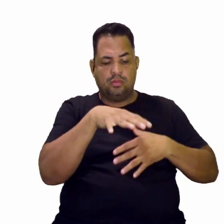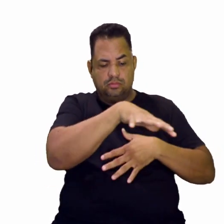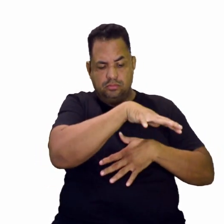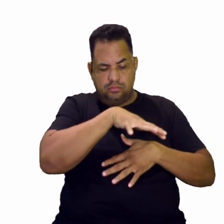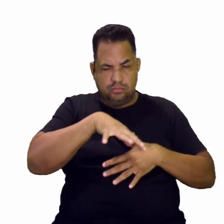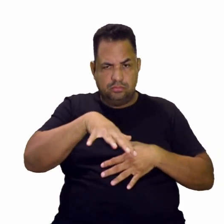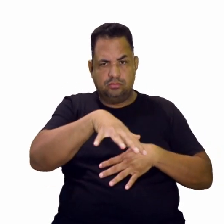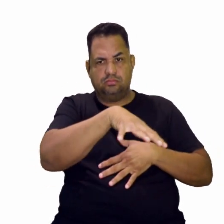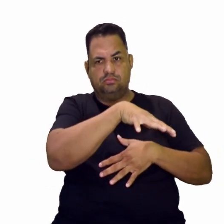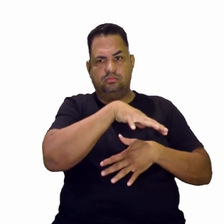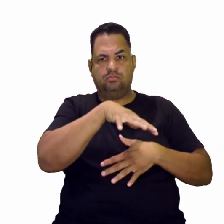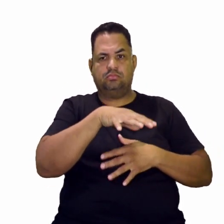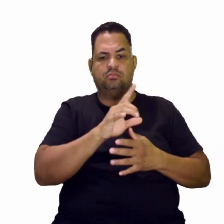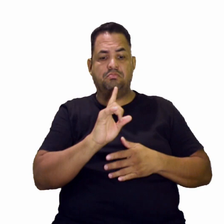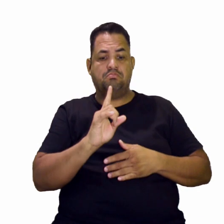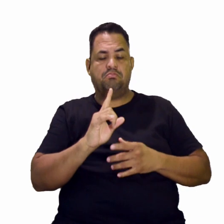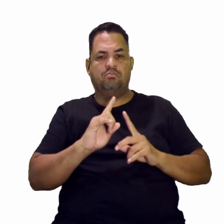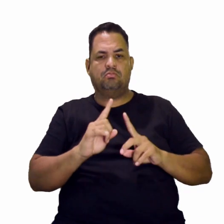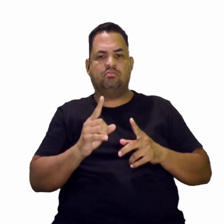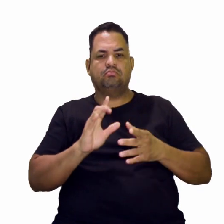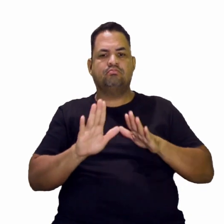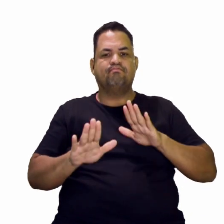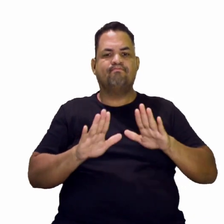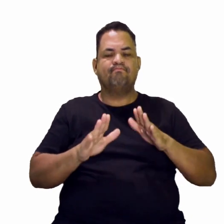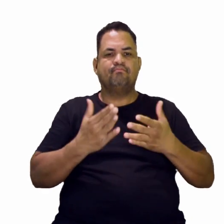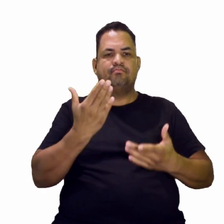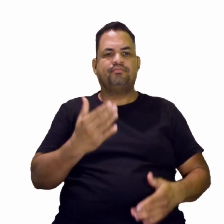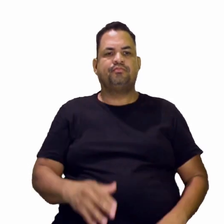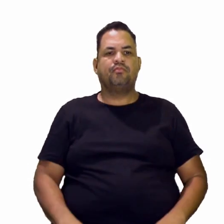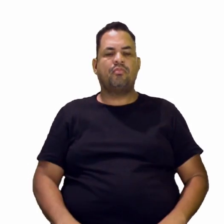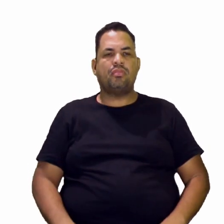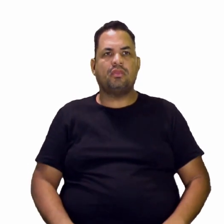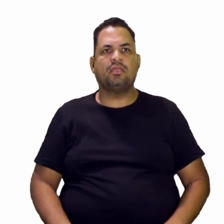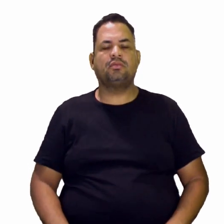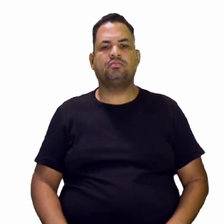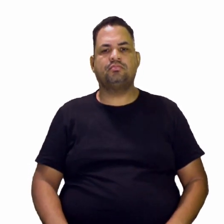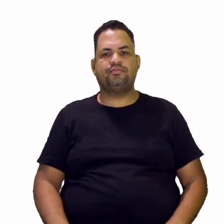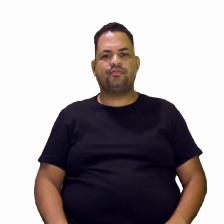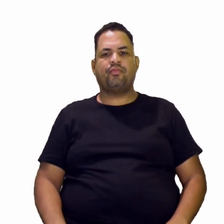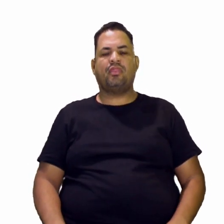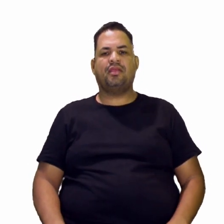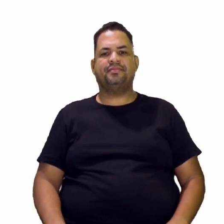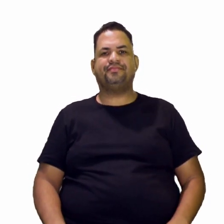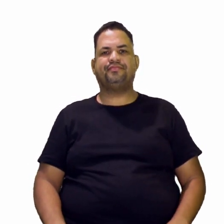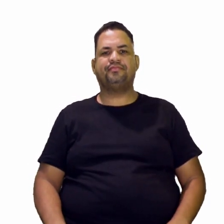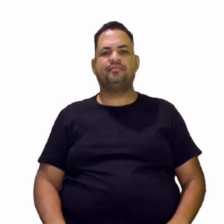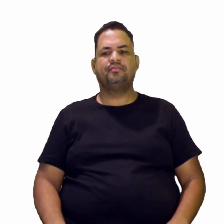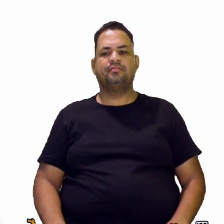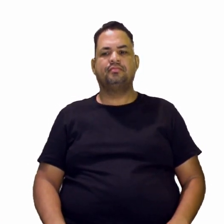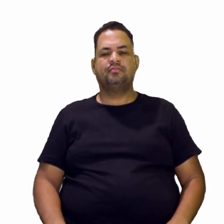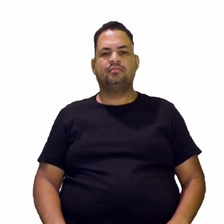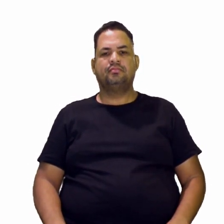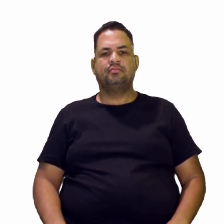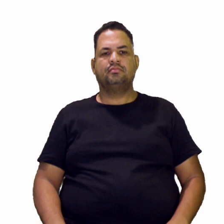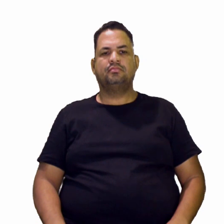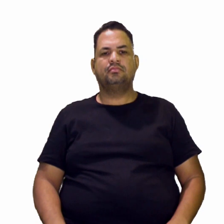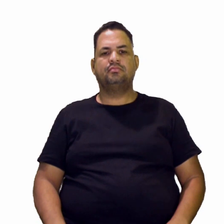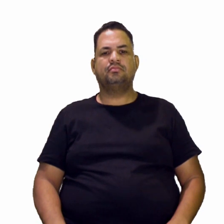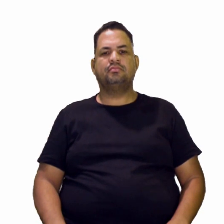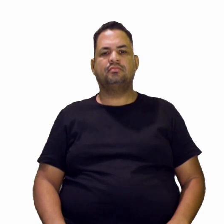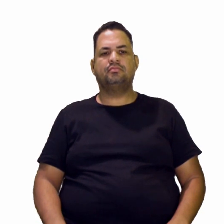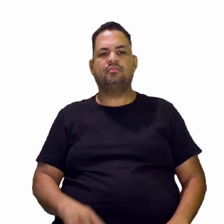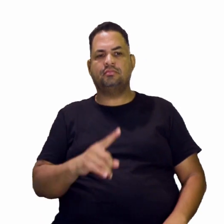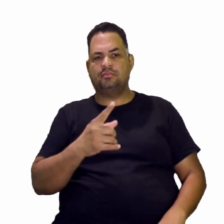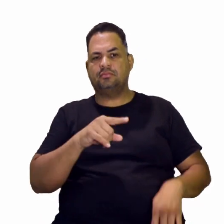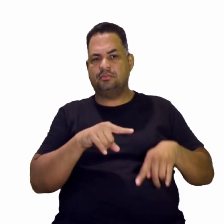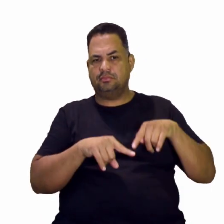que os seres vivos dependem dos elementos não vivos que existem no ambiente para sobreviver? Né? Esses